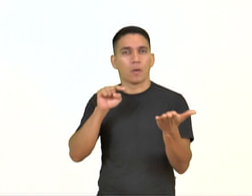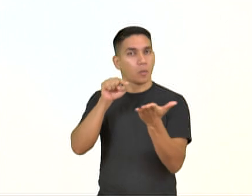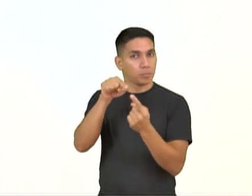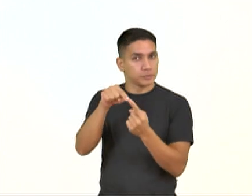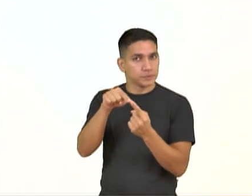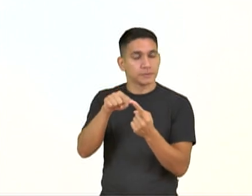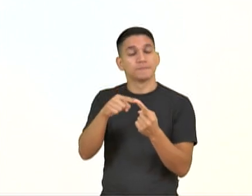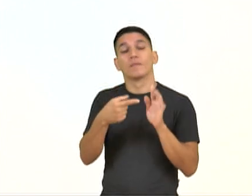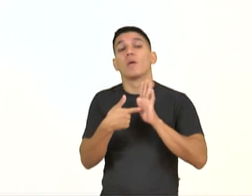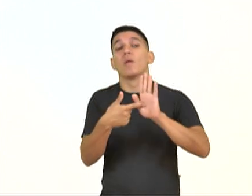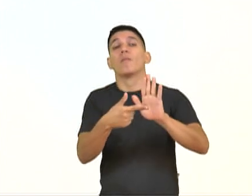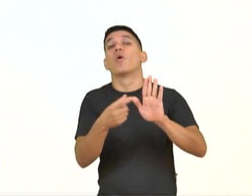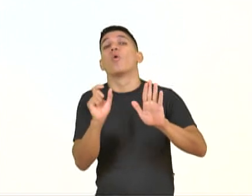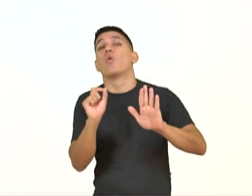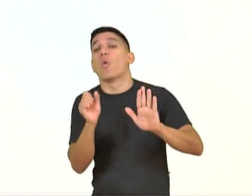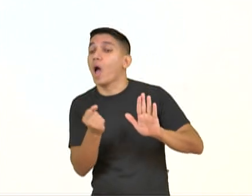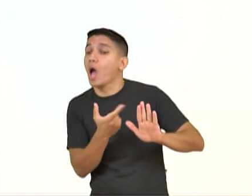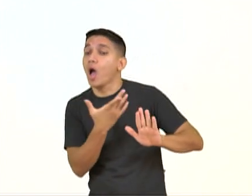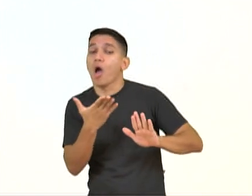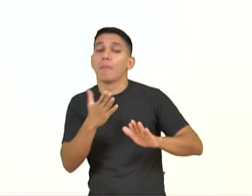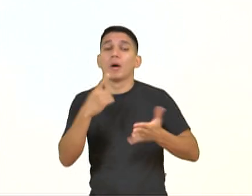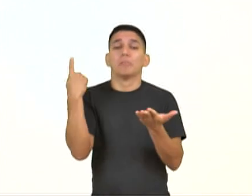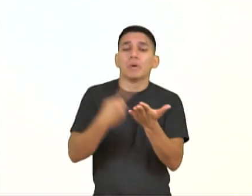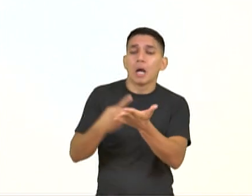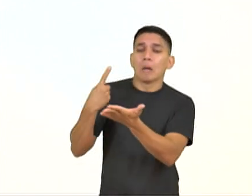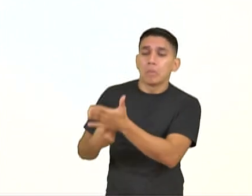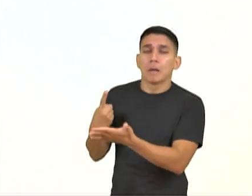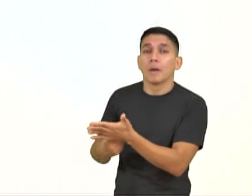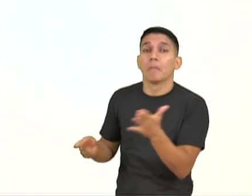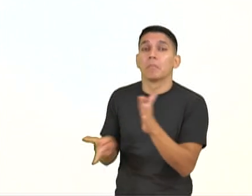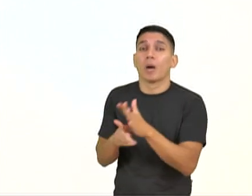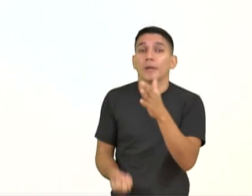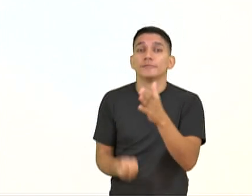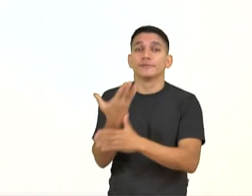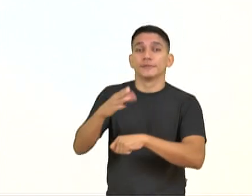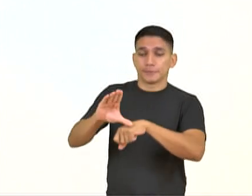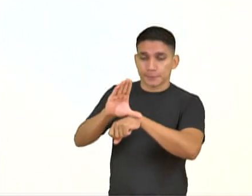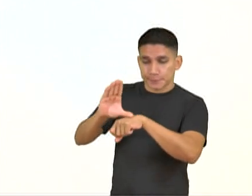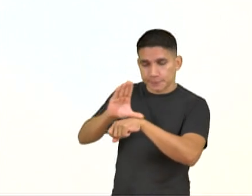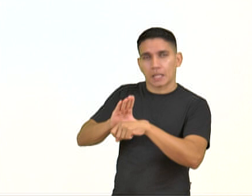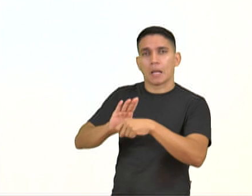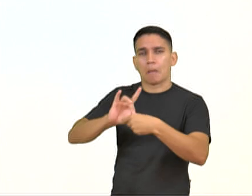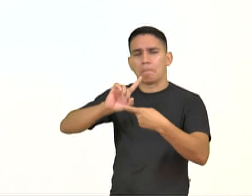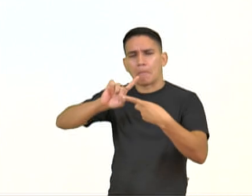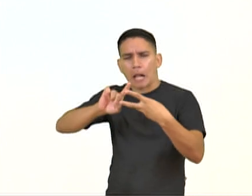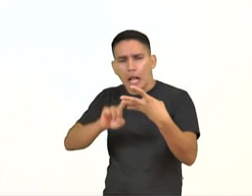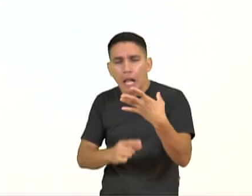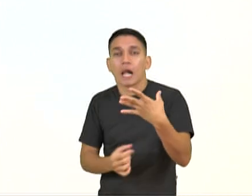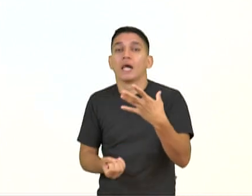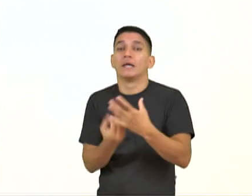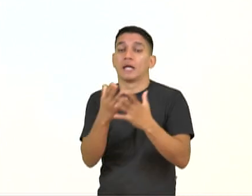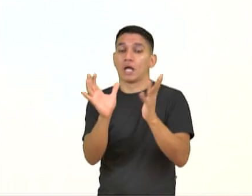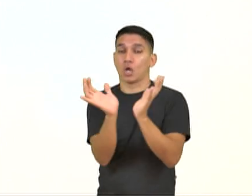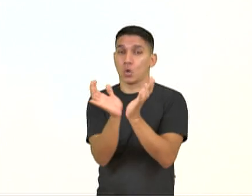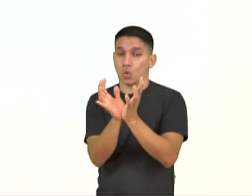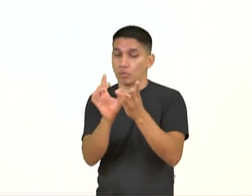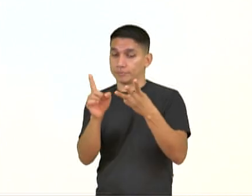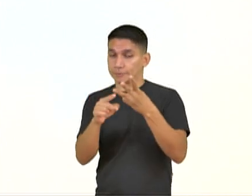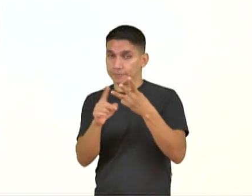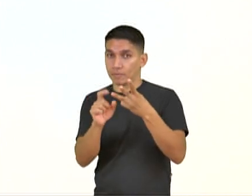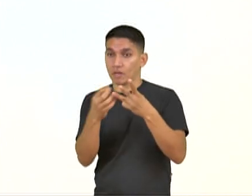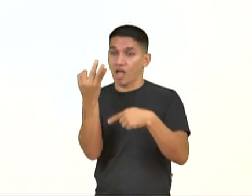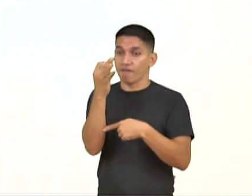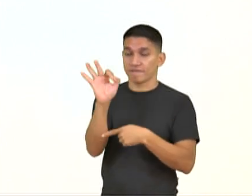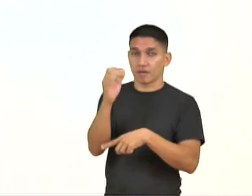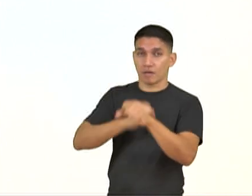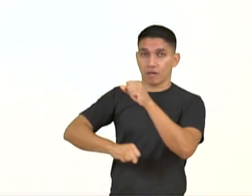vocês indicassem algumas das medidas tomadas na Constituição elaborada pelo Terceiro Estado na França em